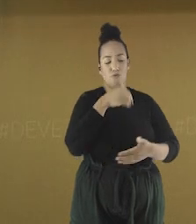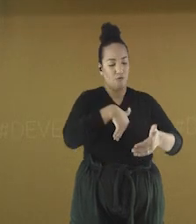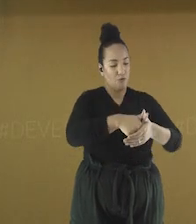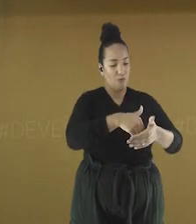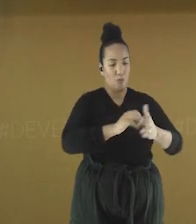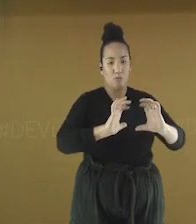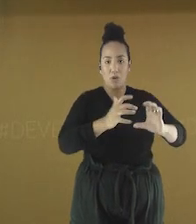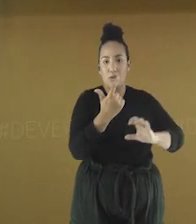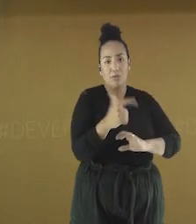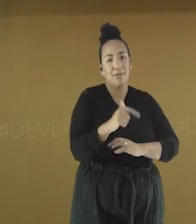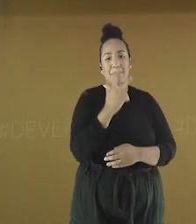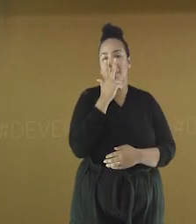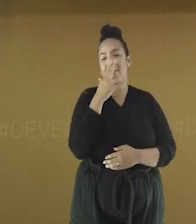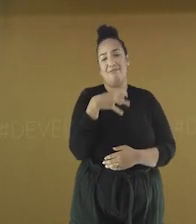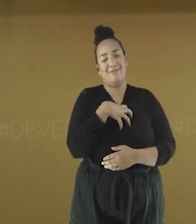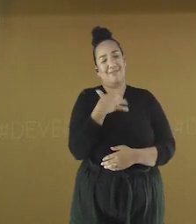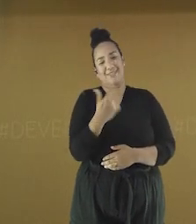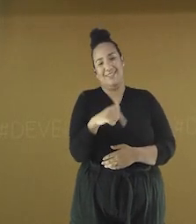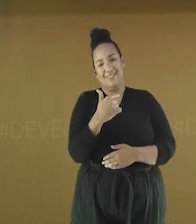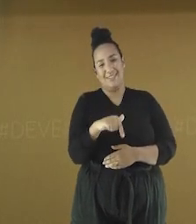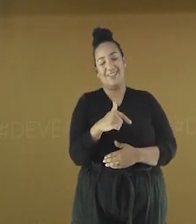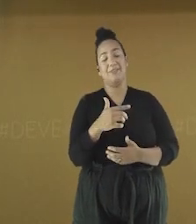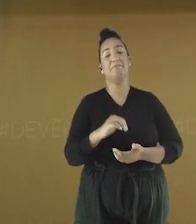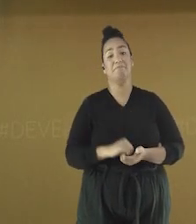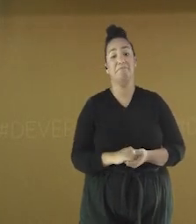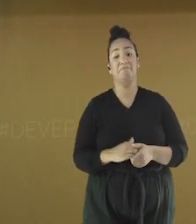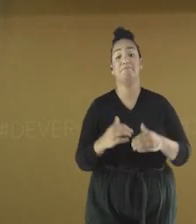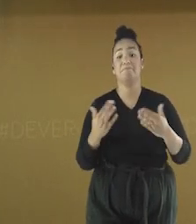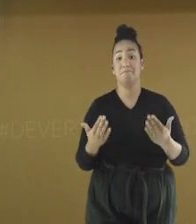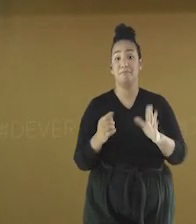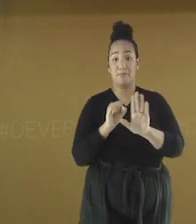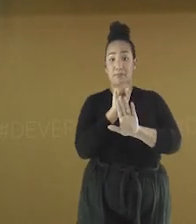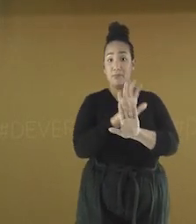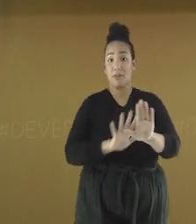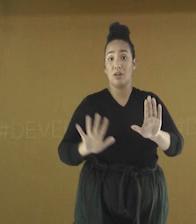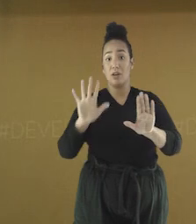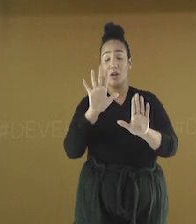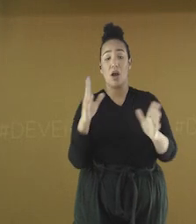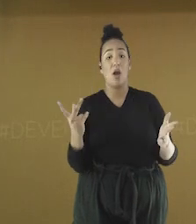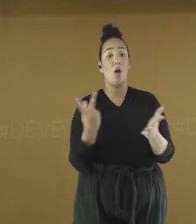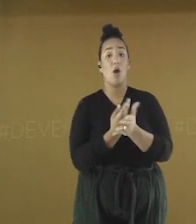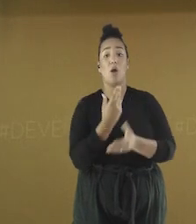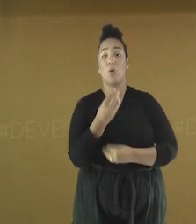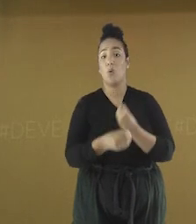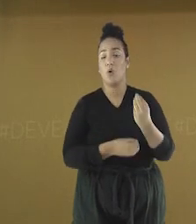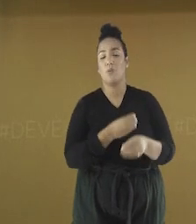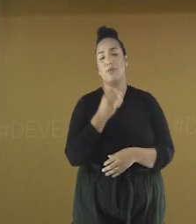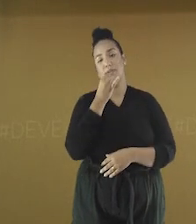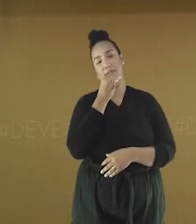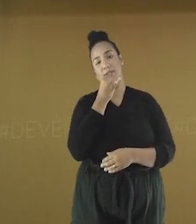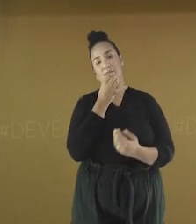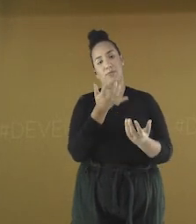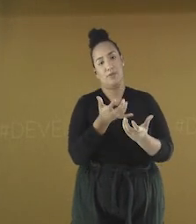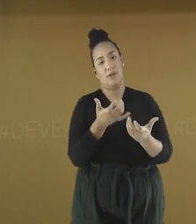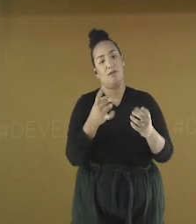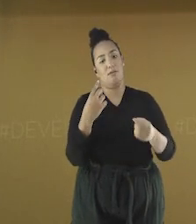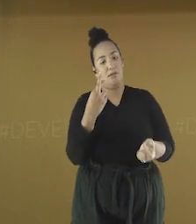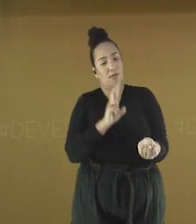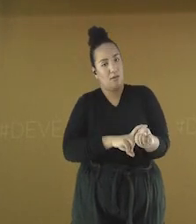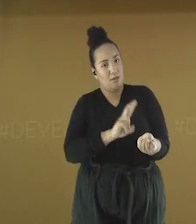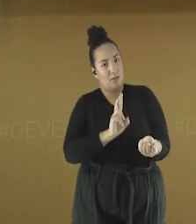sem bola. Fica sem sentido. A paranomásia ocorre nessa música como forma de provocar ritmo